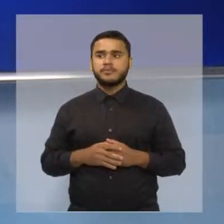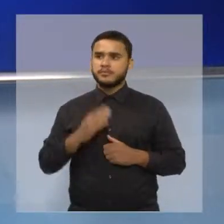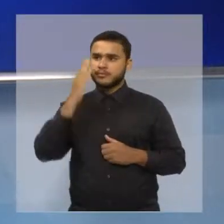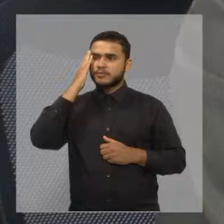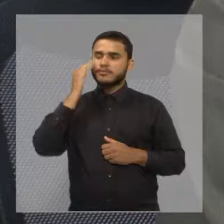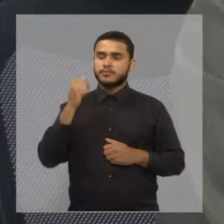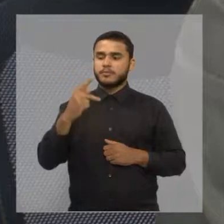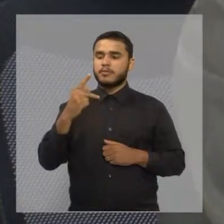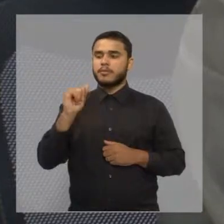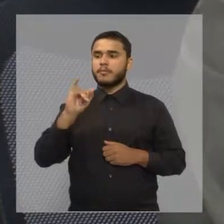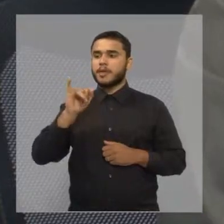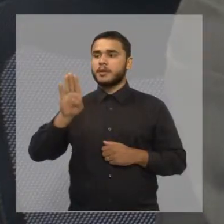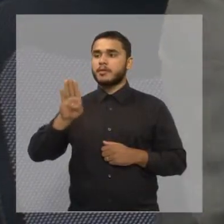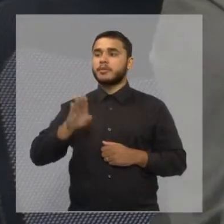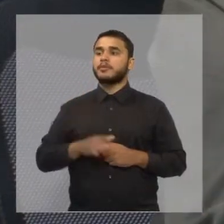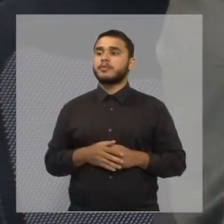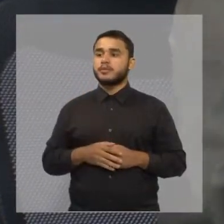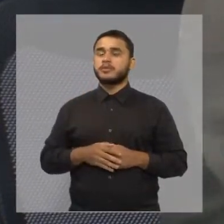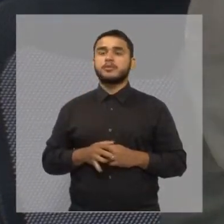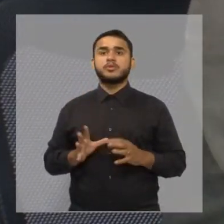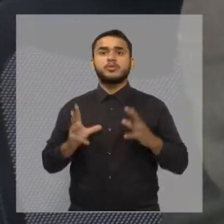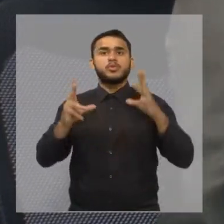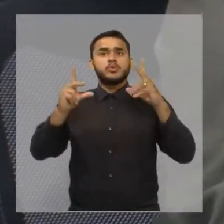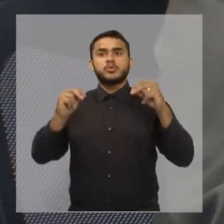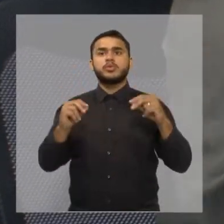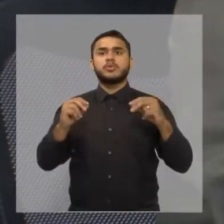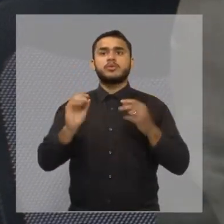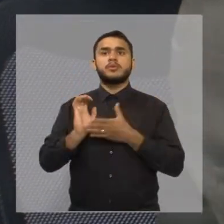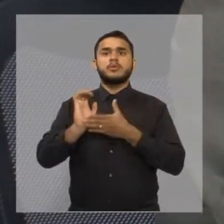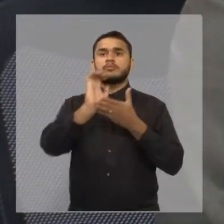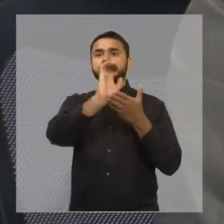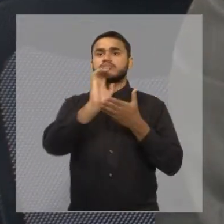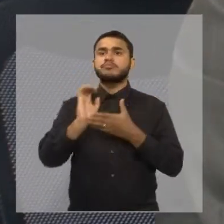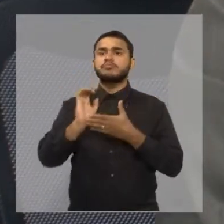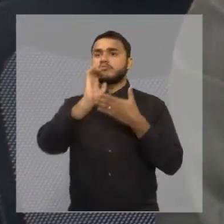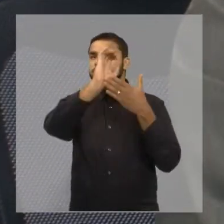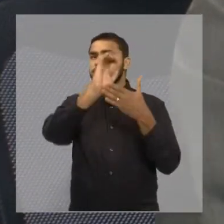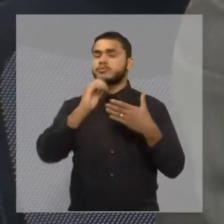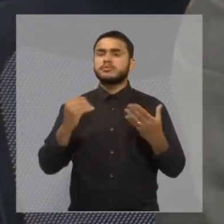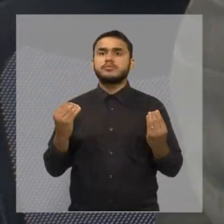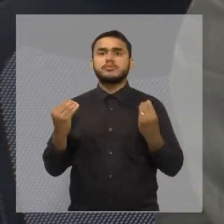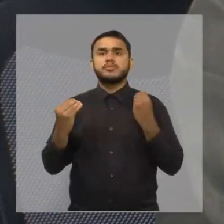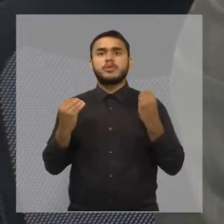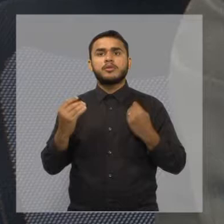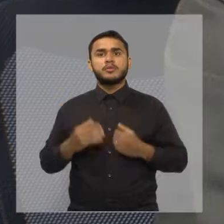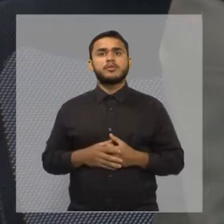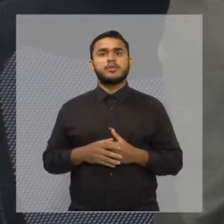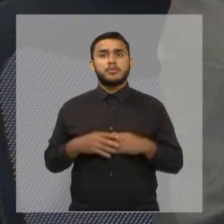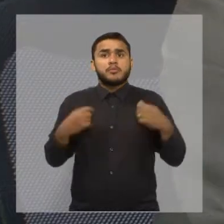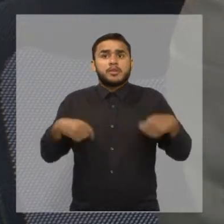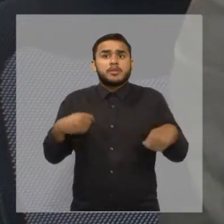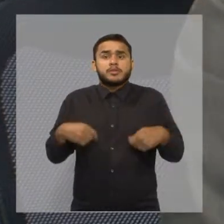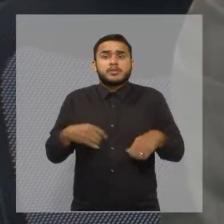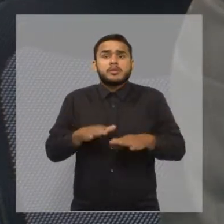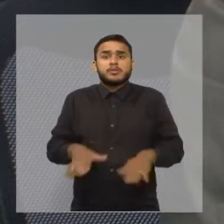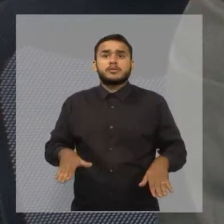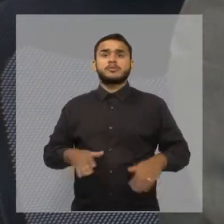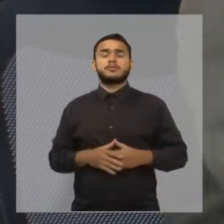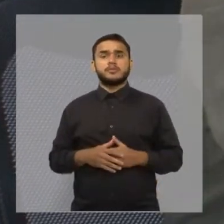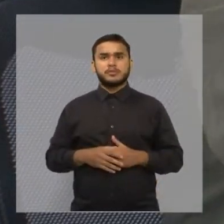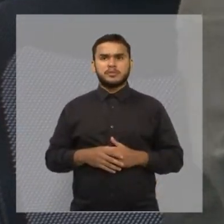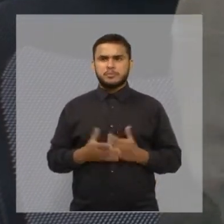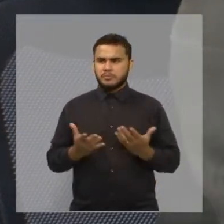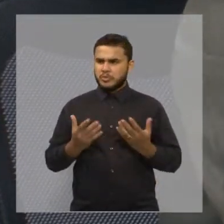composição do PIB brasileiro, né? Participa dos movimentos de importação e exportação. Quer dizer, tem que ser visto por esse ângulo e não com